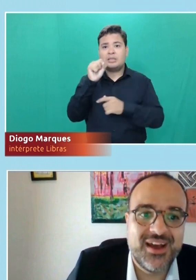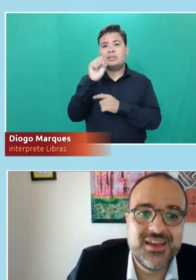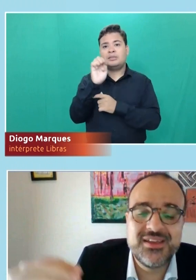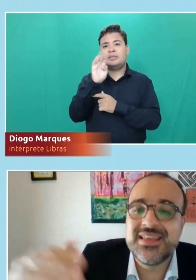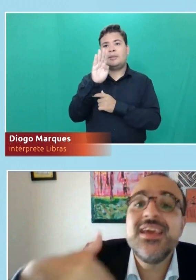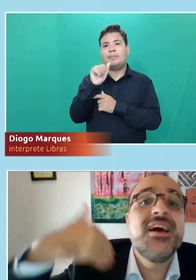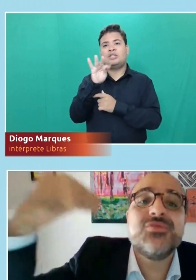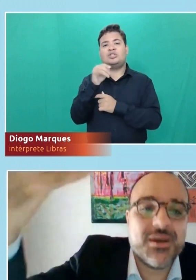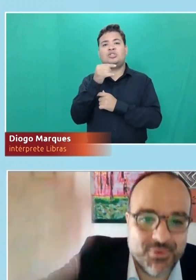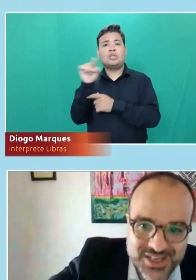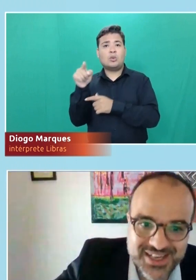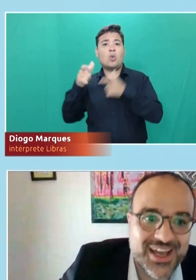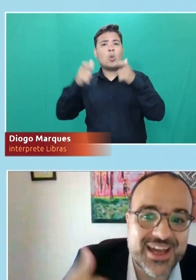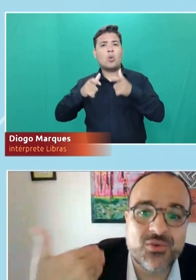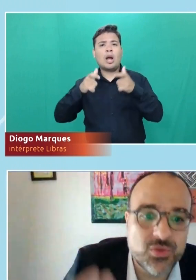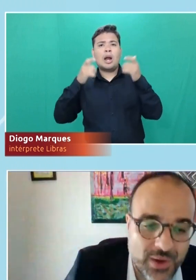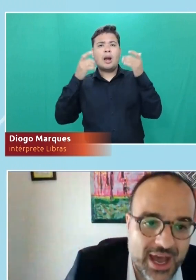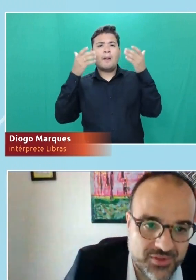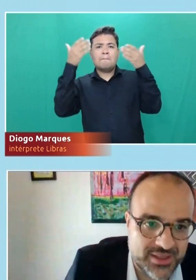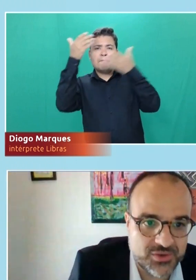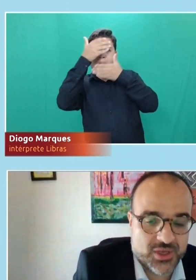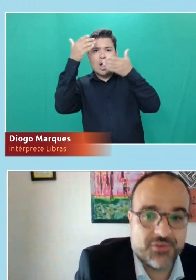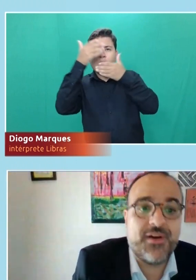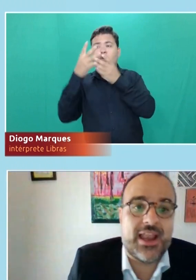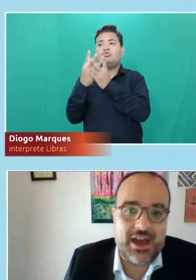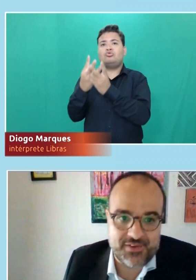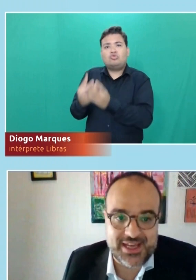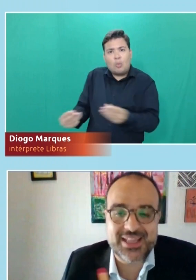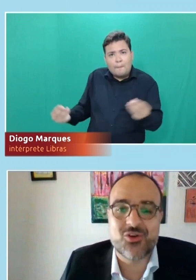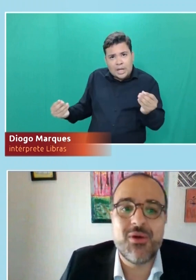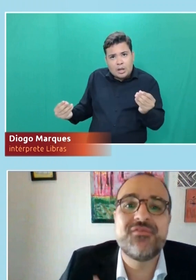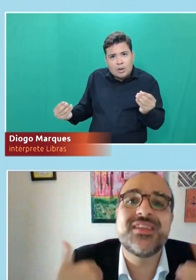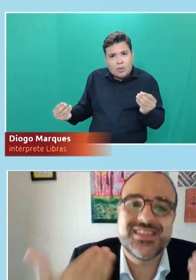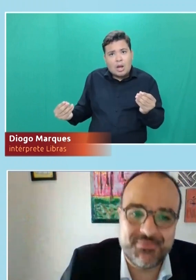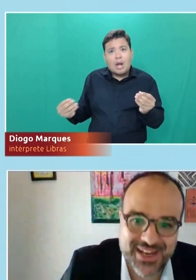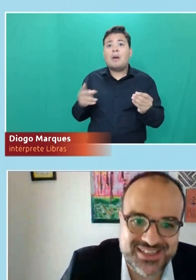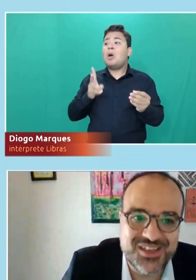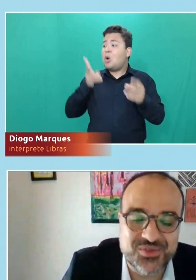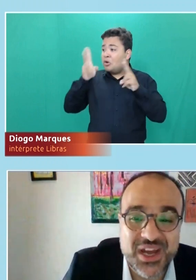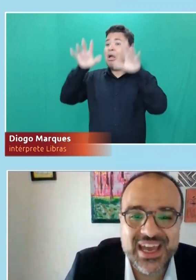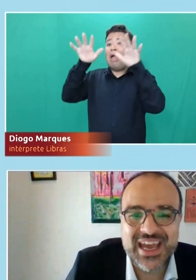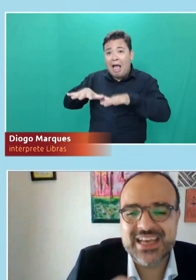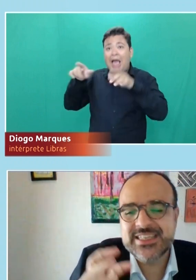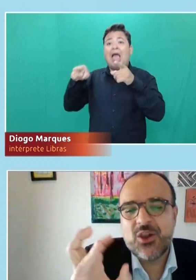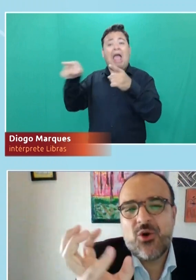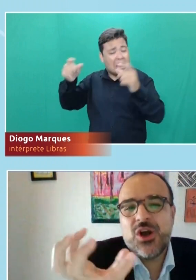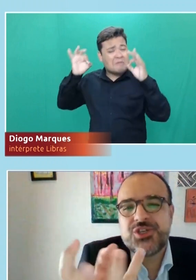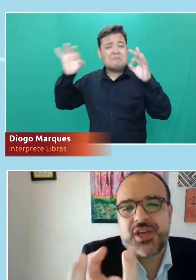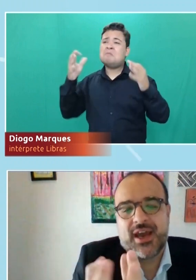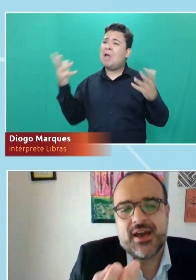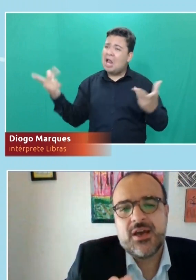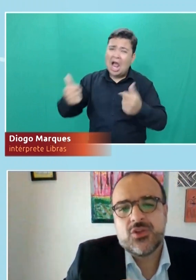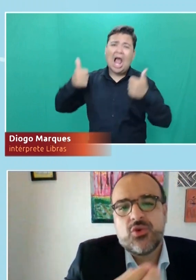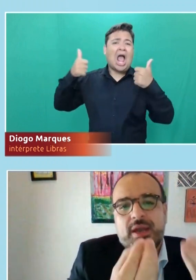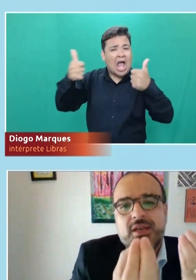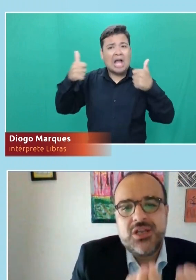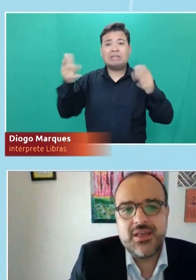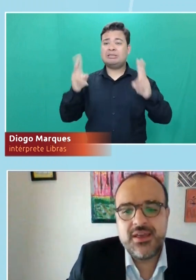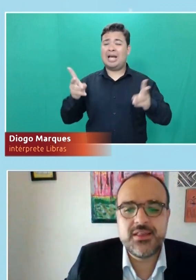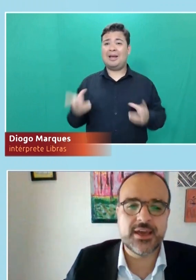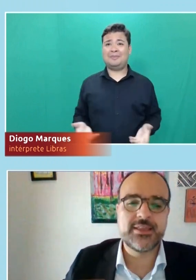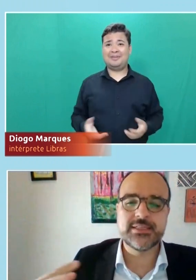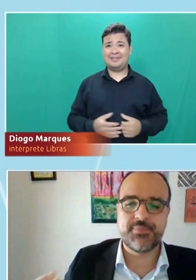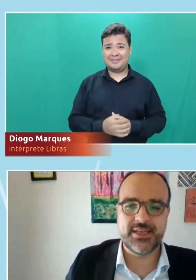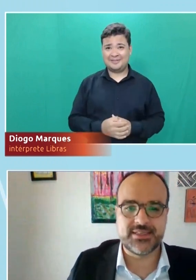Marrocos, e 100 anos depois ainda era cultuado. Não só não falava nada, como havia desaparecido. Essa lógica do